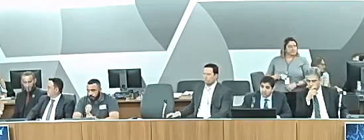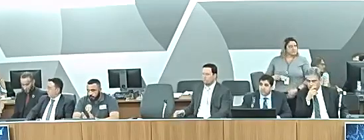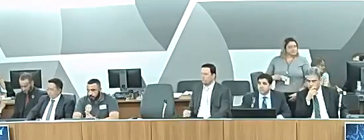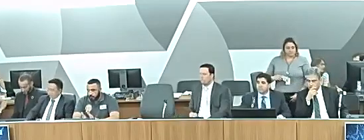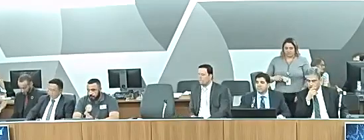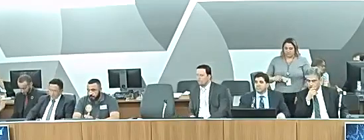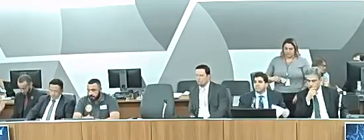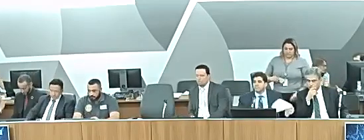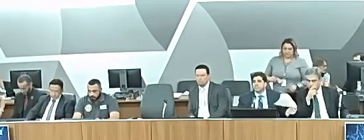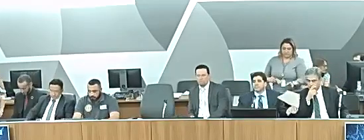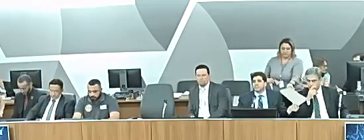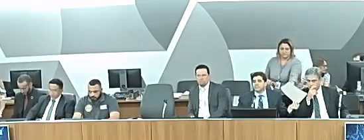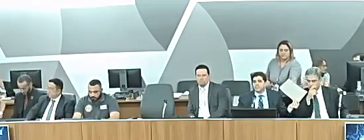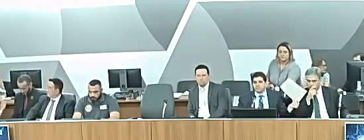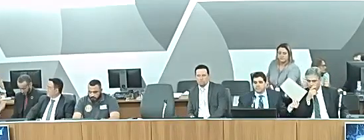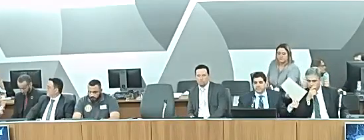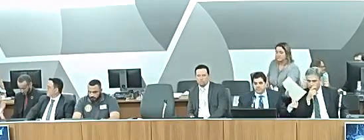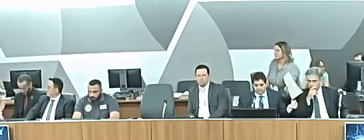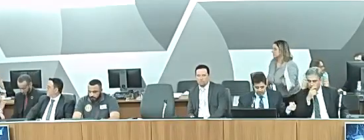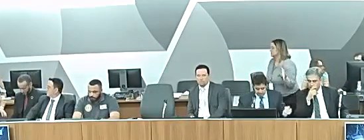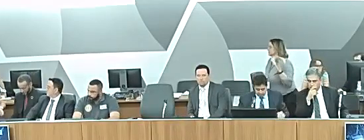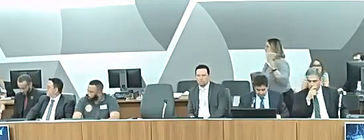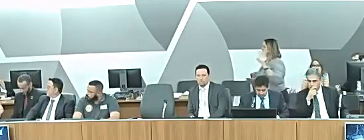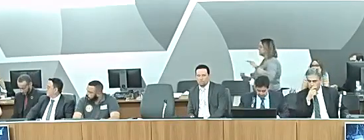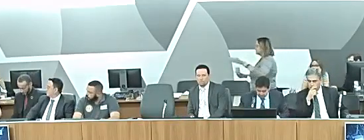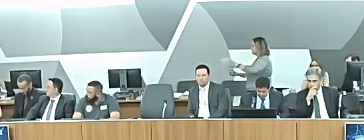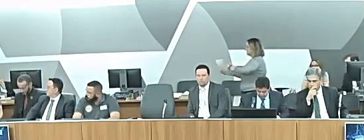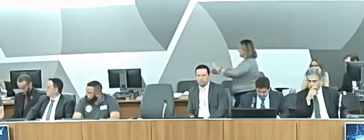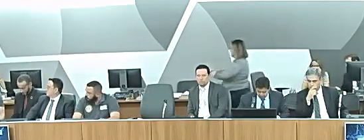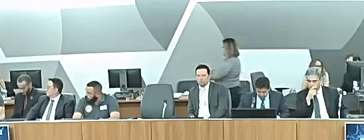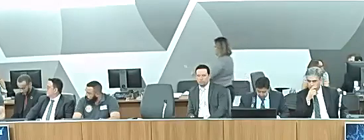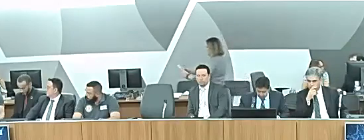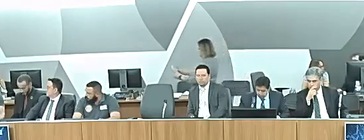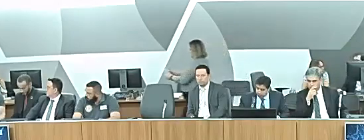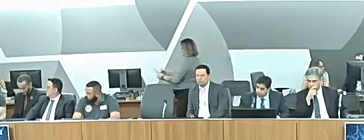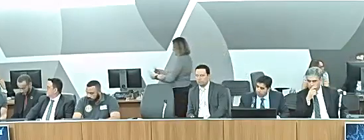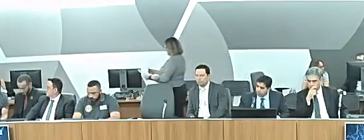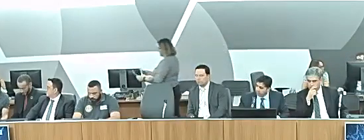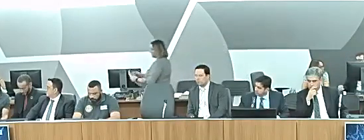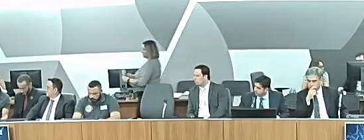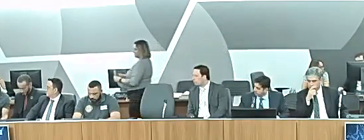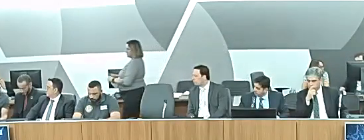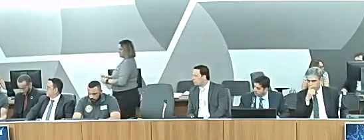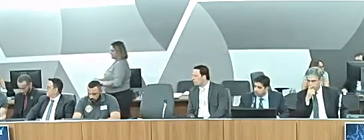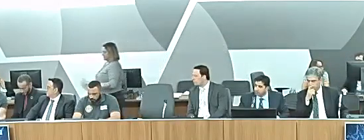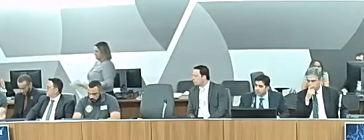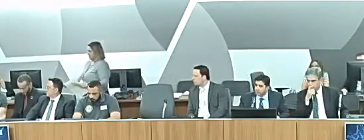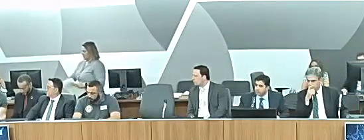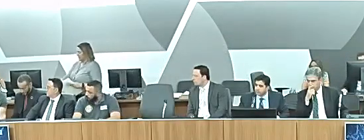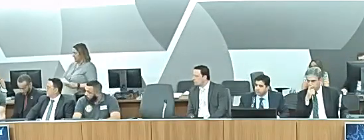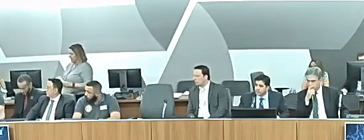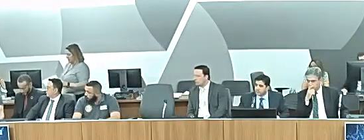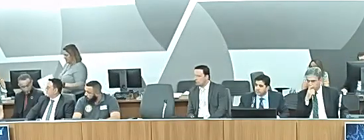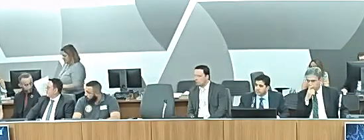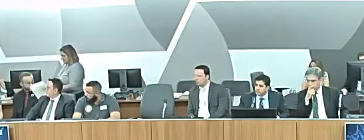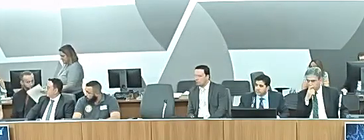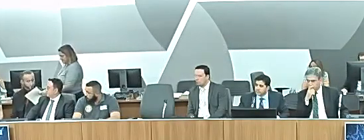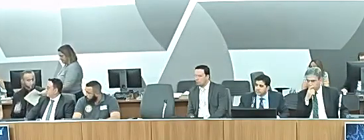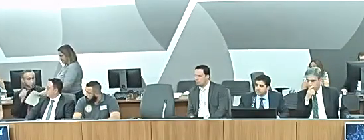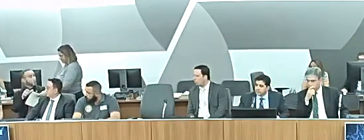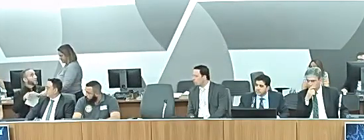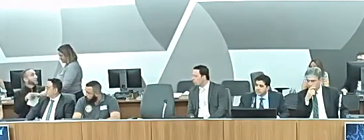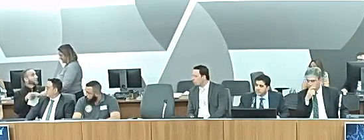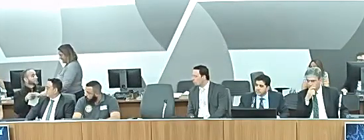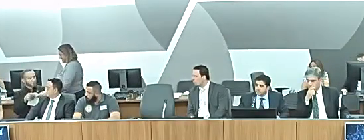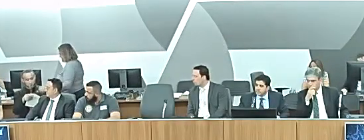e é o que mais me chamou a atenção que espanha é uma falta de respeito com vocês é a questão da alimentação eu recebi vídeos aqui